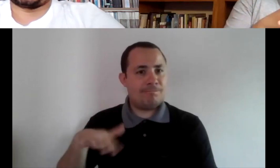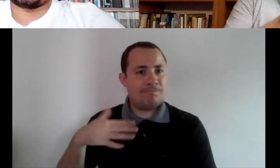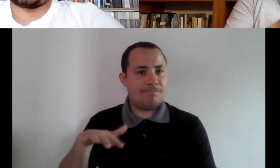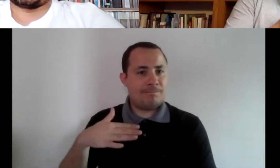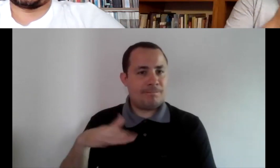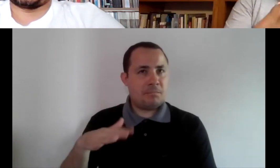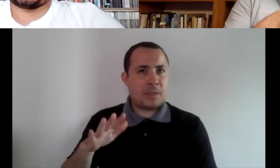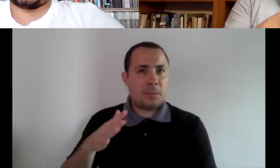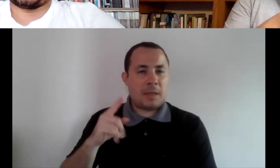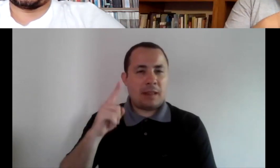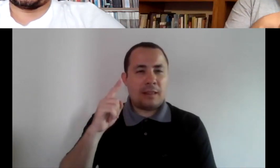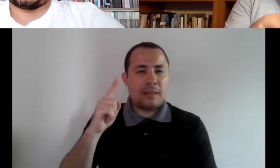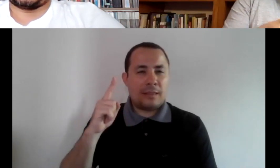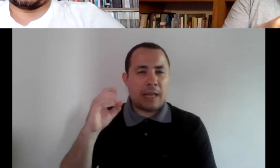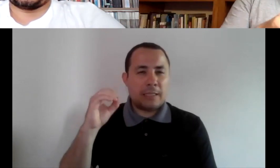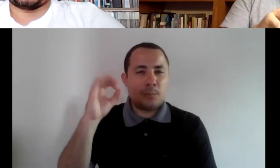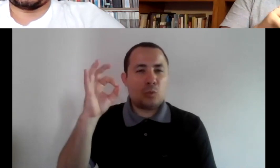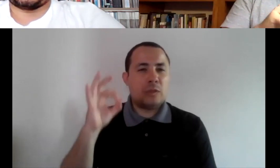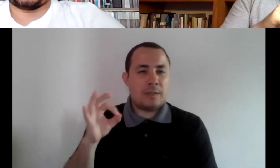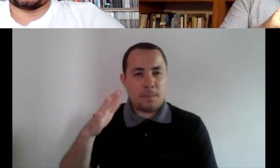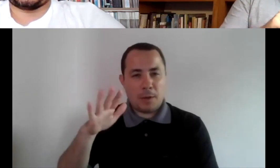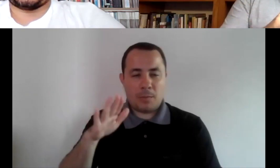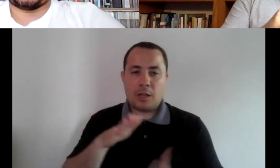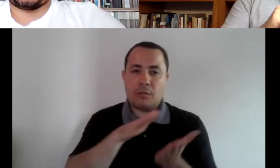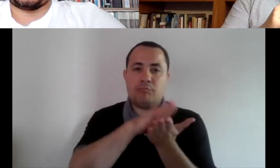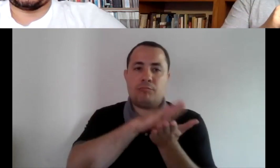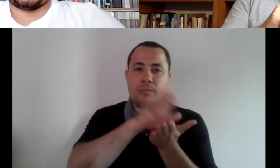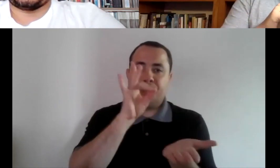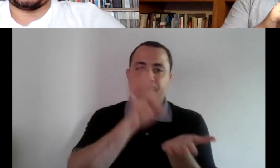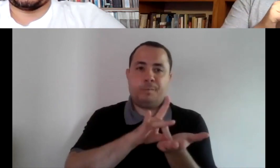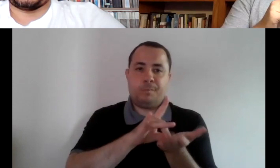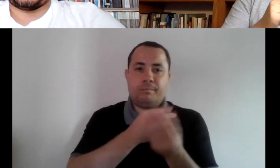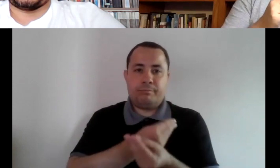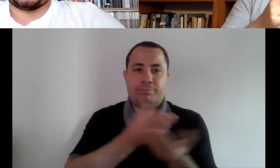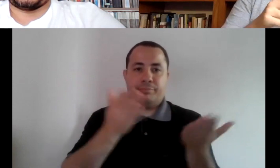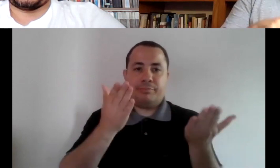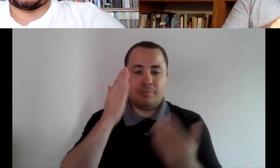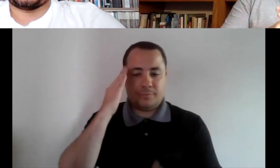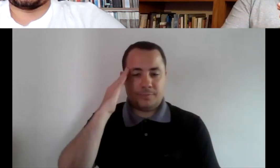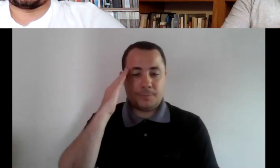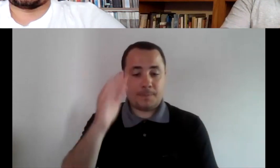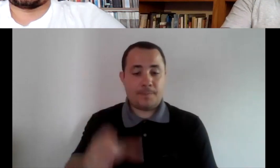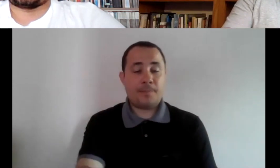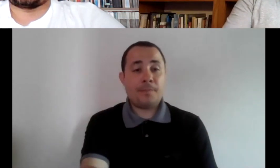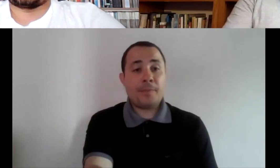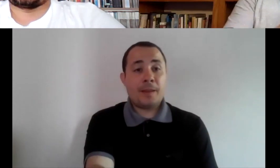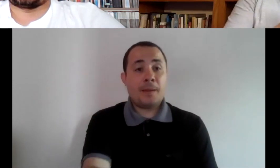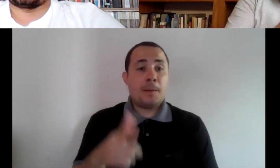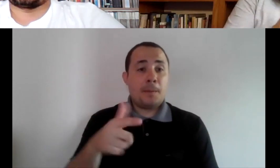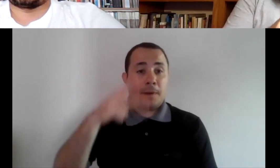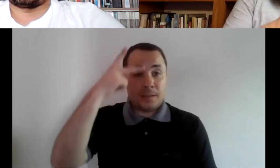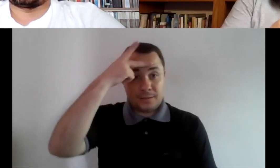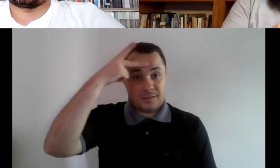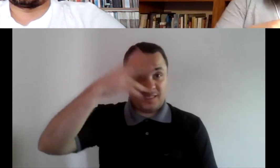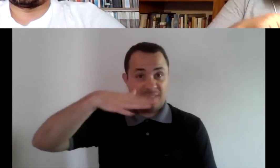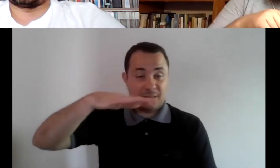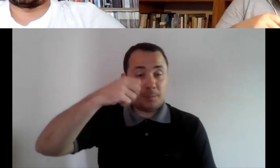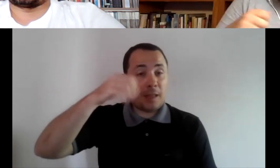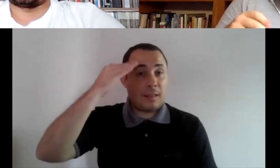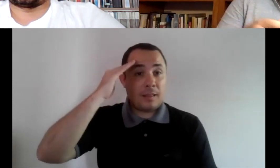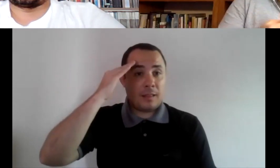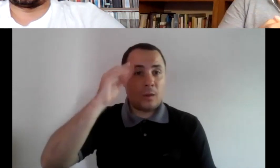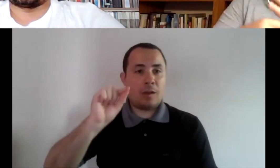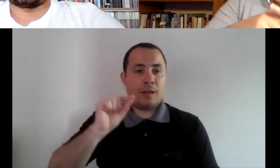10% ali do que ele recebe, algo nessa linha. E também há uma coisa que as pessoas precisam entender, que essas editoras independentes, apesar de